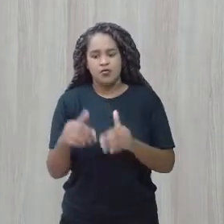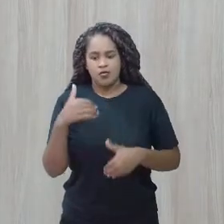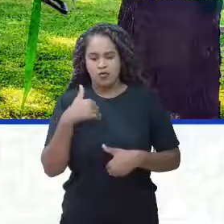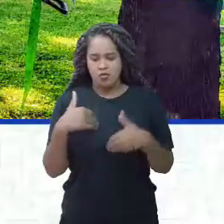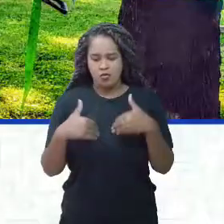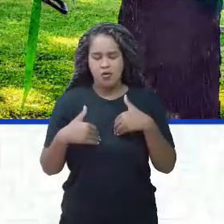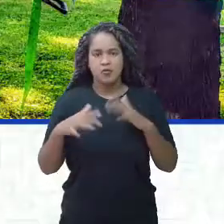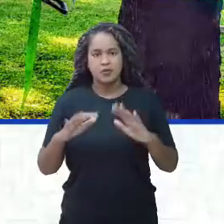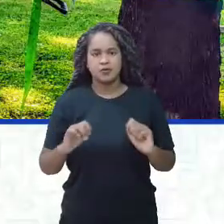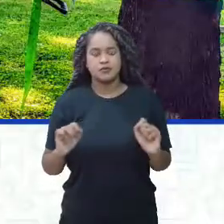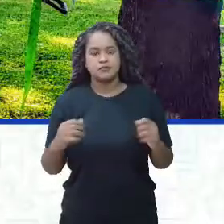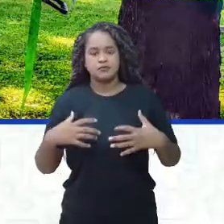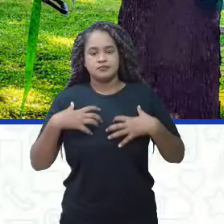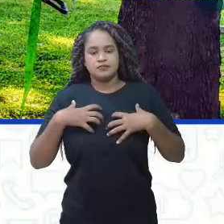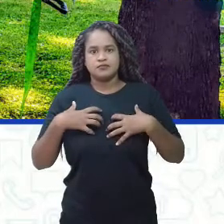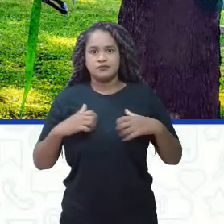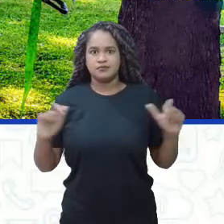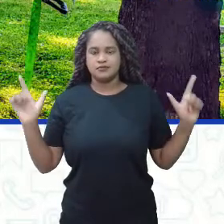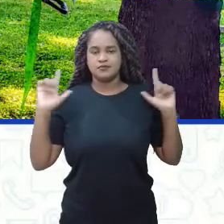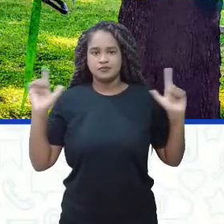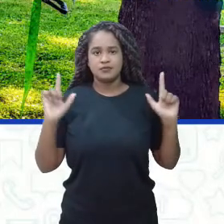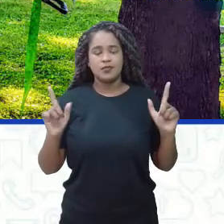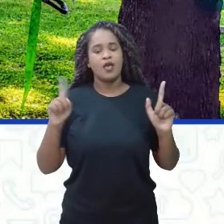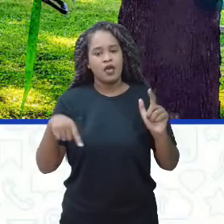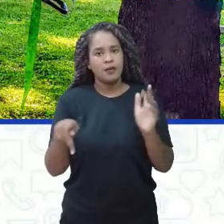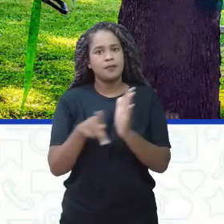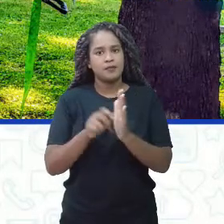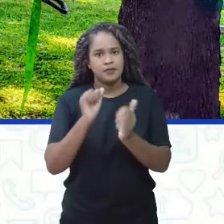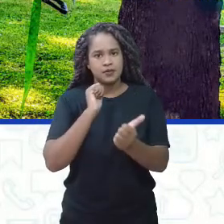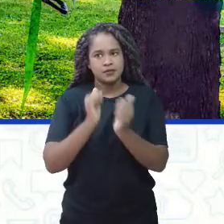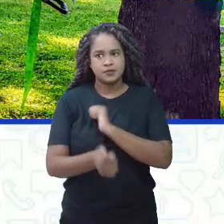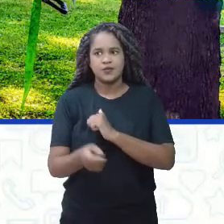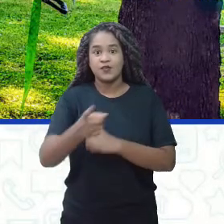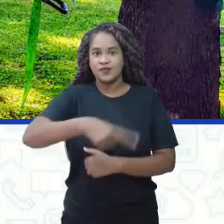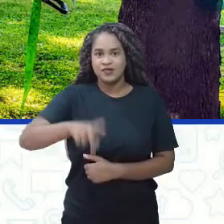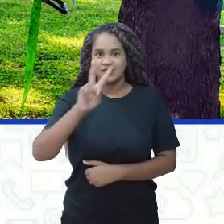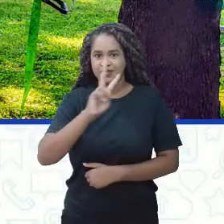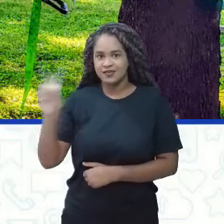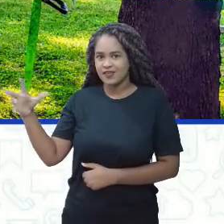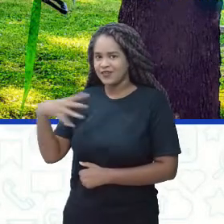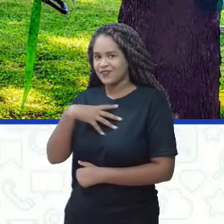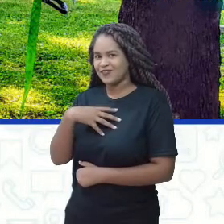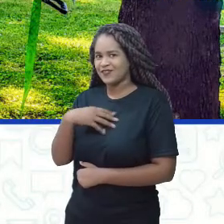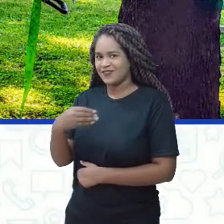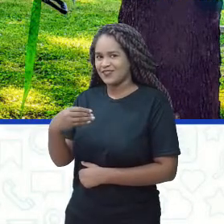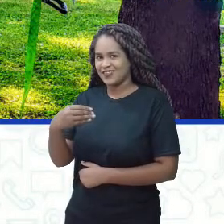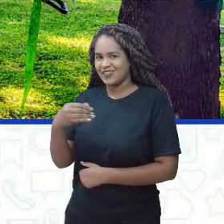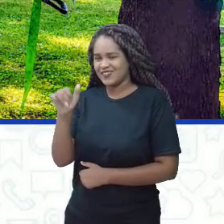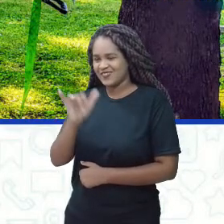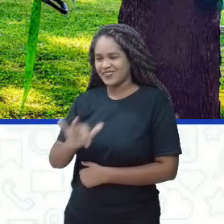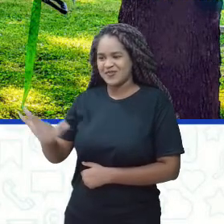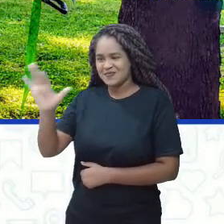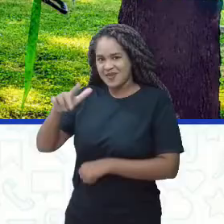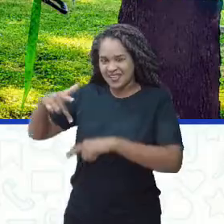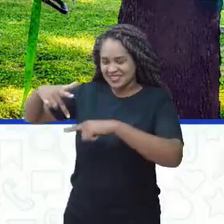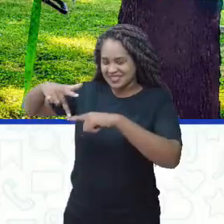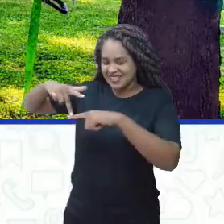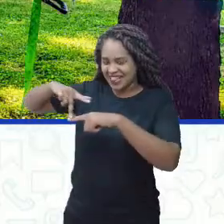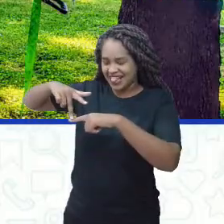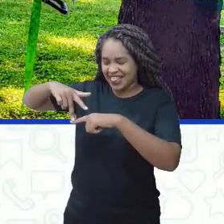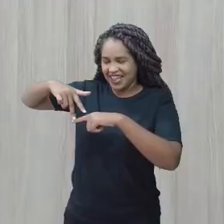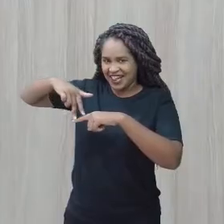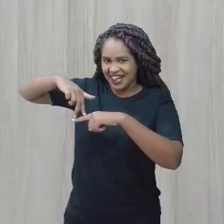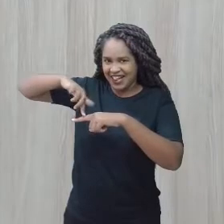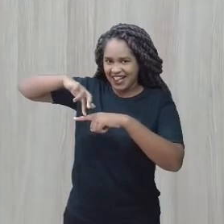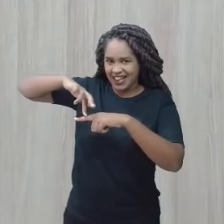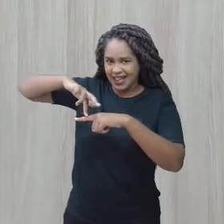mais especificamente um esporte. Hoje em dia, né, vocês estão vendo aí meu filho Skyler já praticando, se equilibrando aí. E